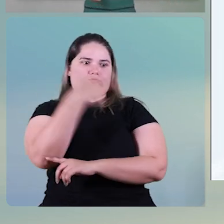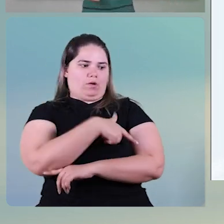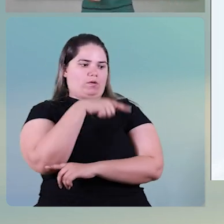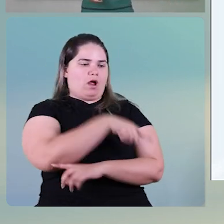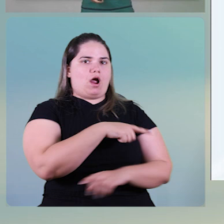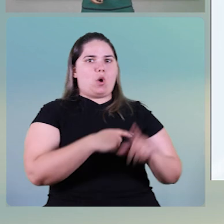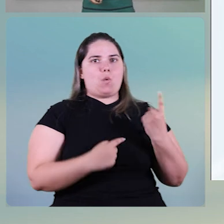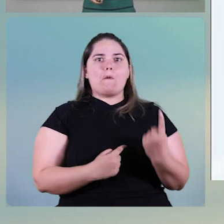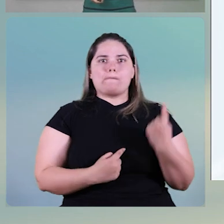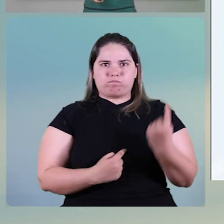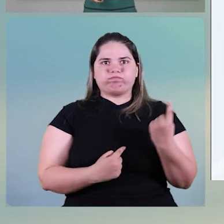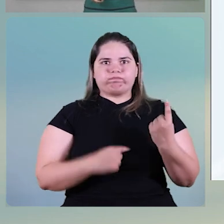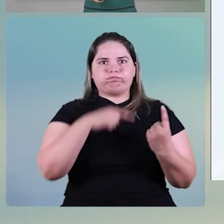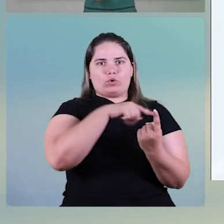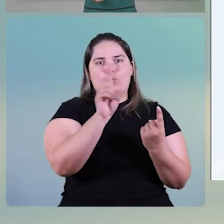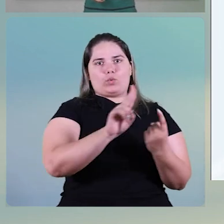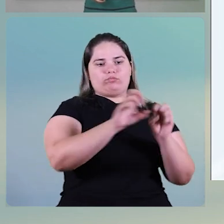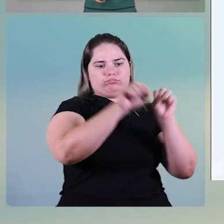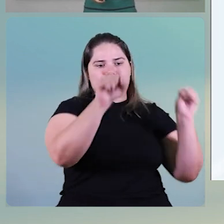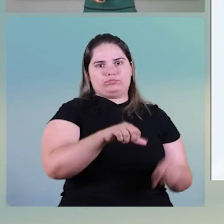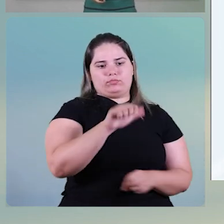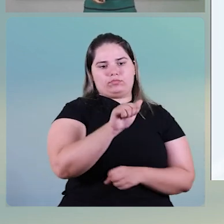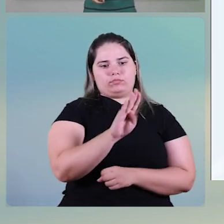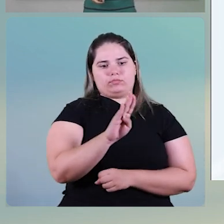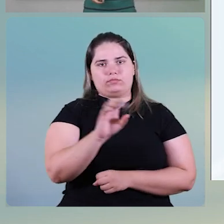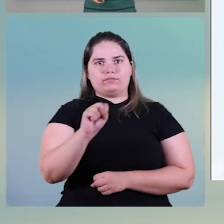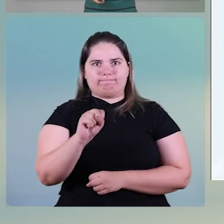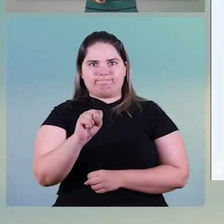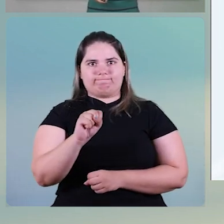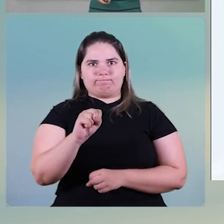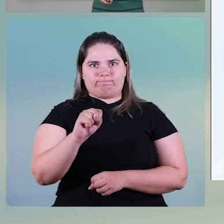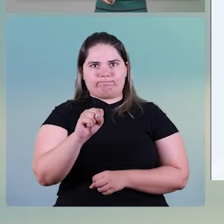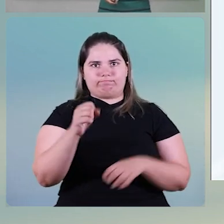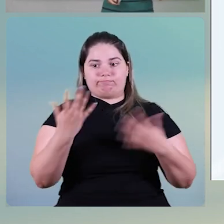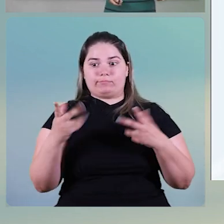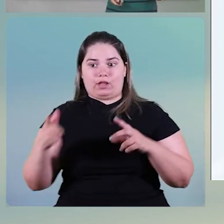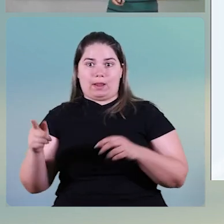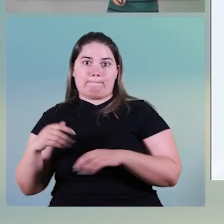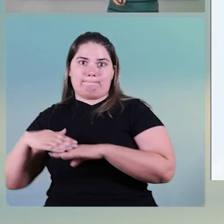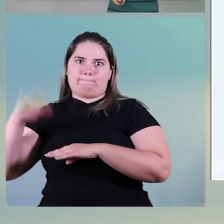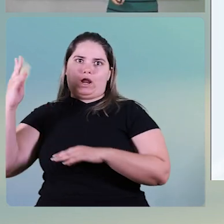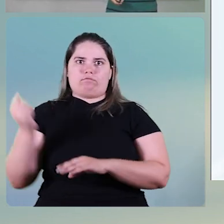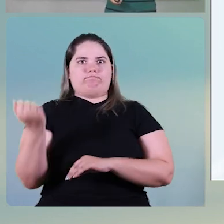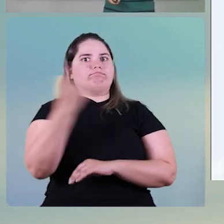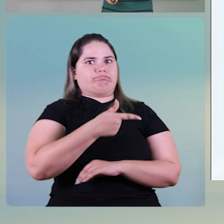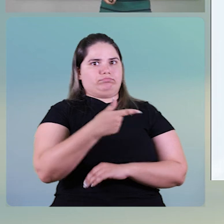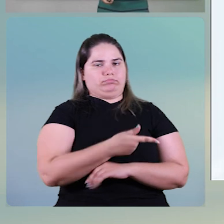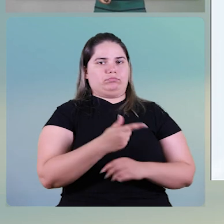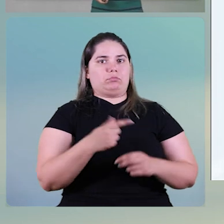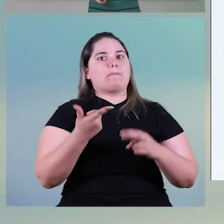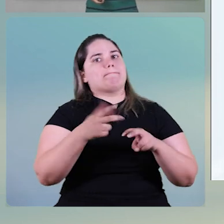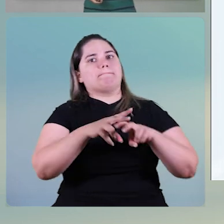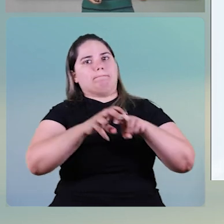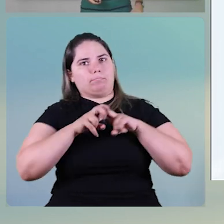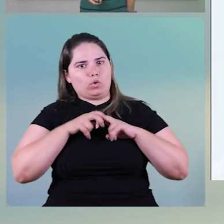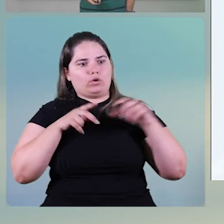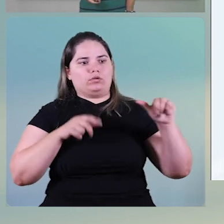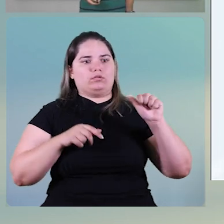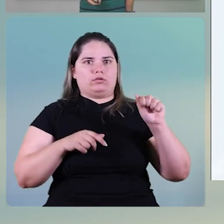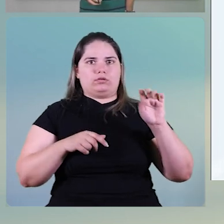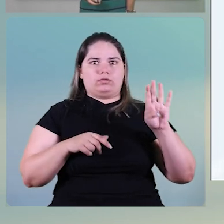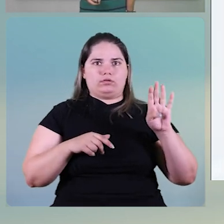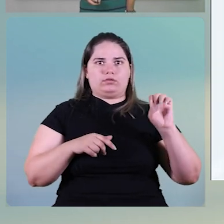o freio com o freio ABS, onde usa o atrito estático. Por isso que o freio ABS, né, é